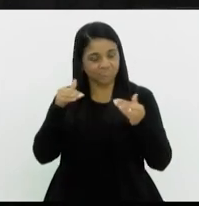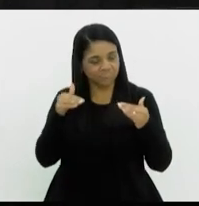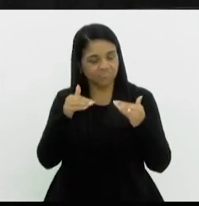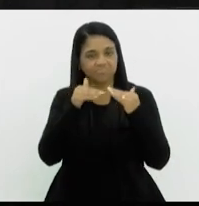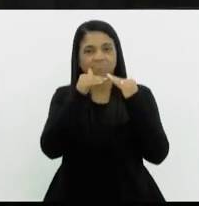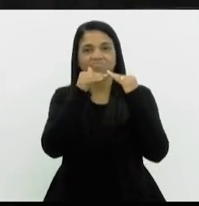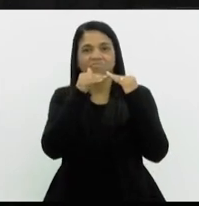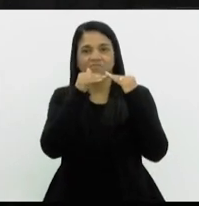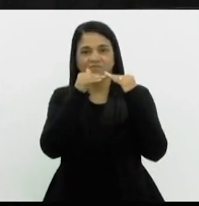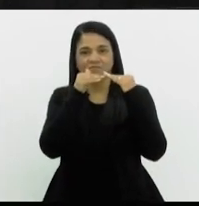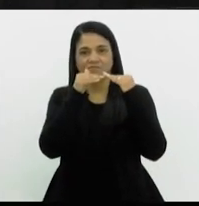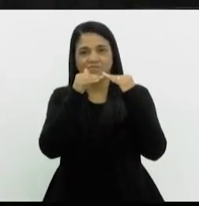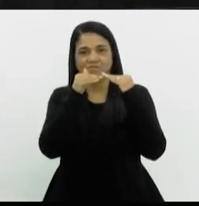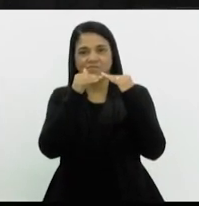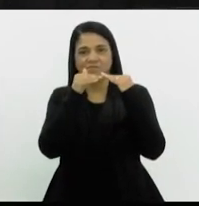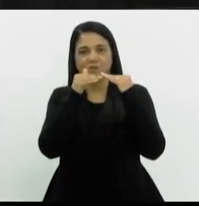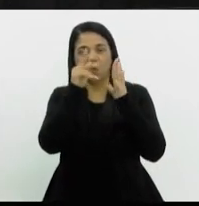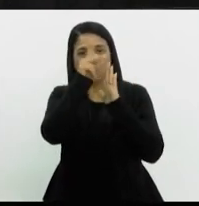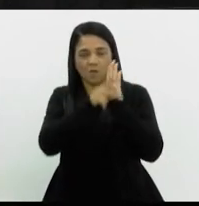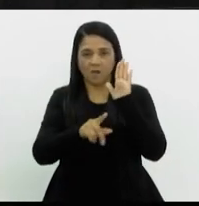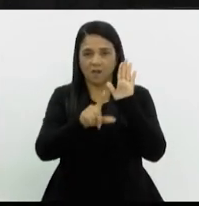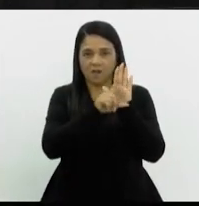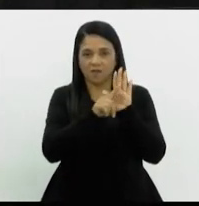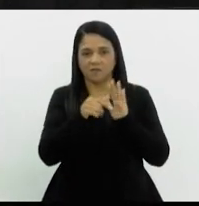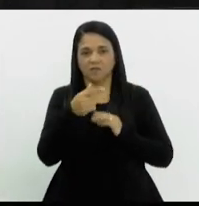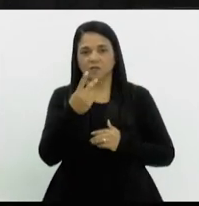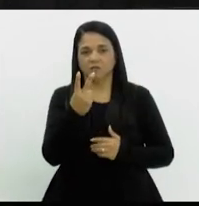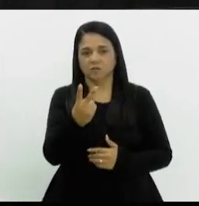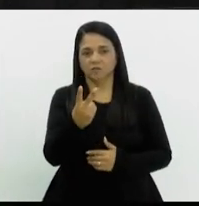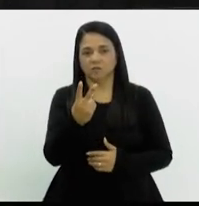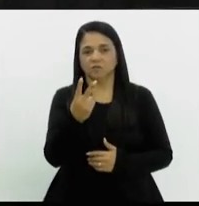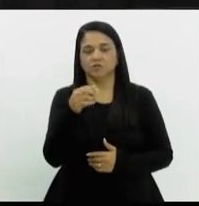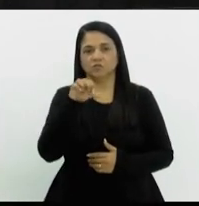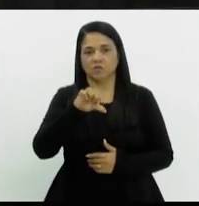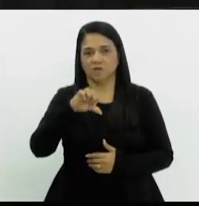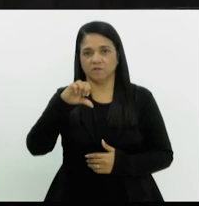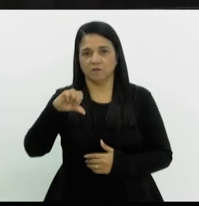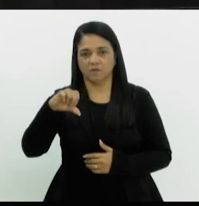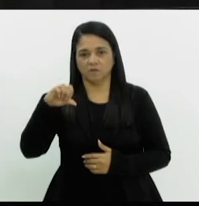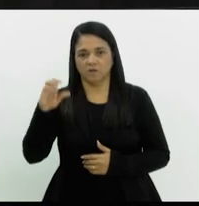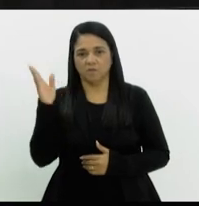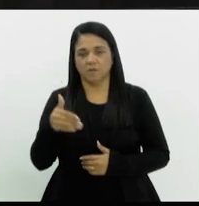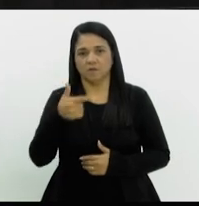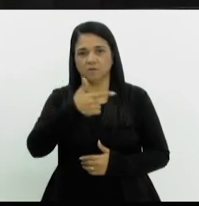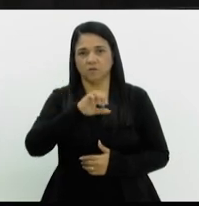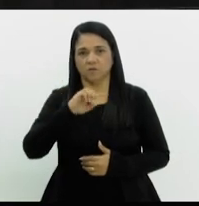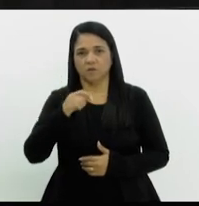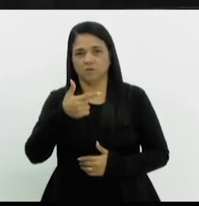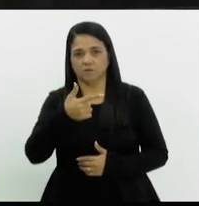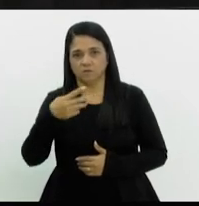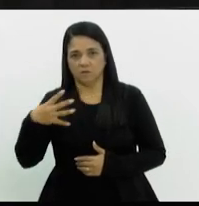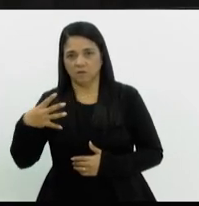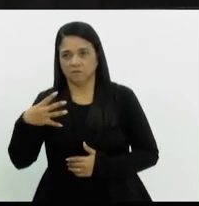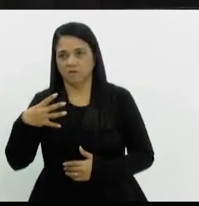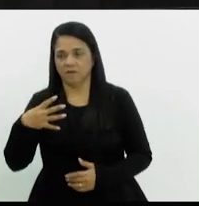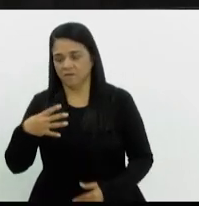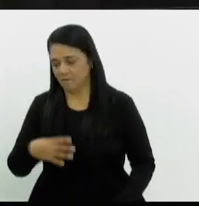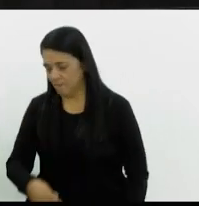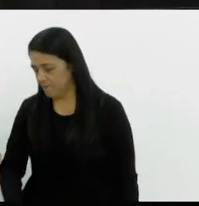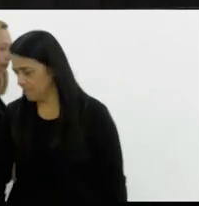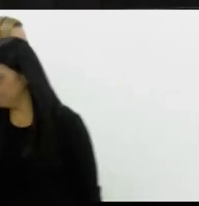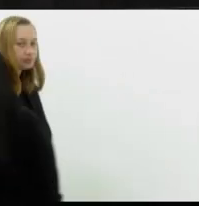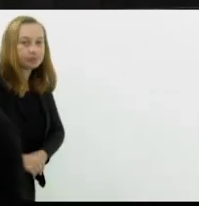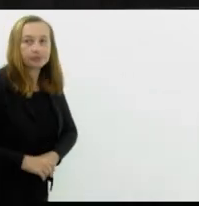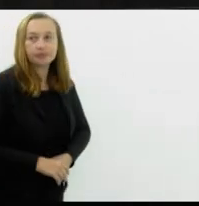favorável ao projeto de lei 2999 de 24, que